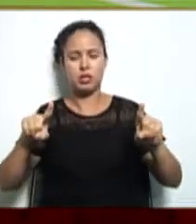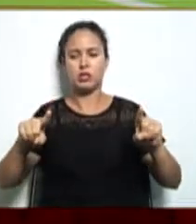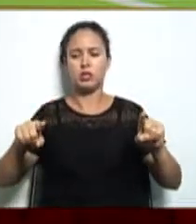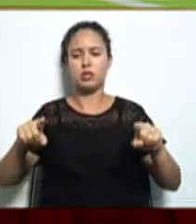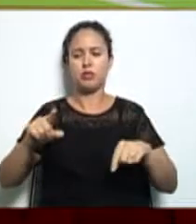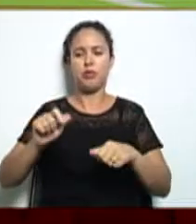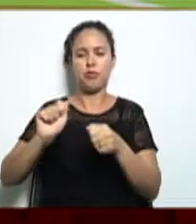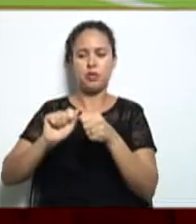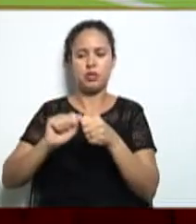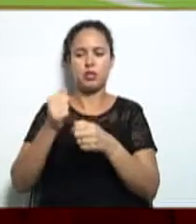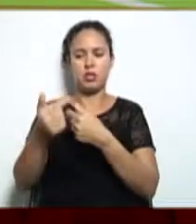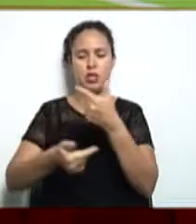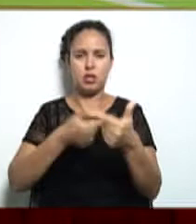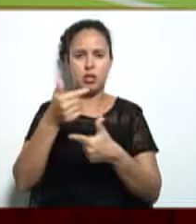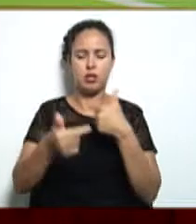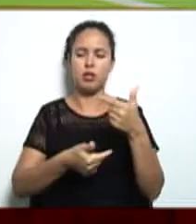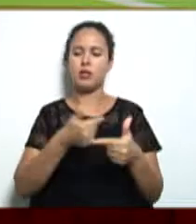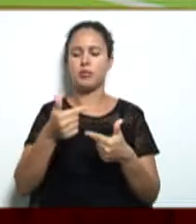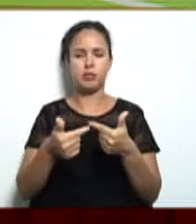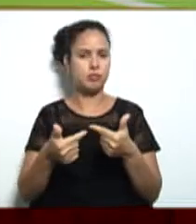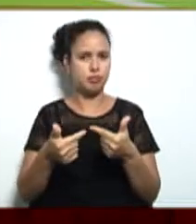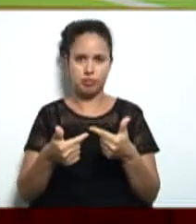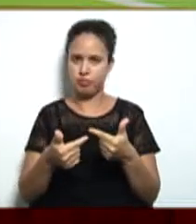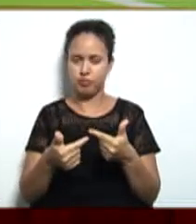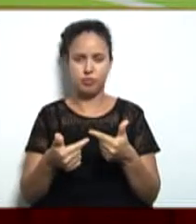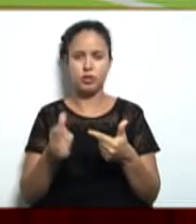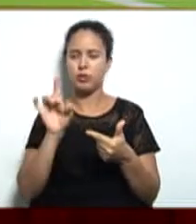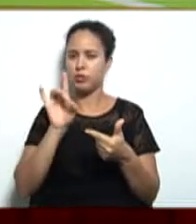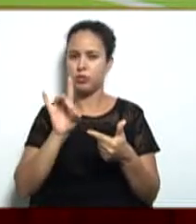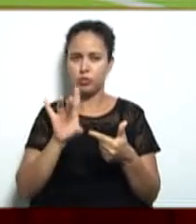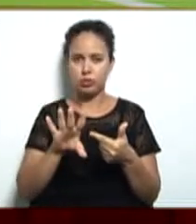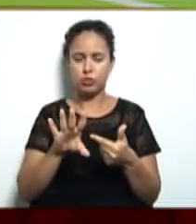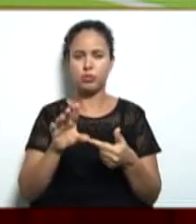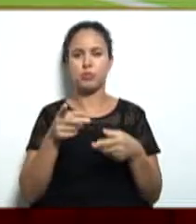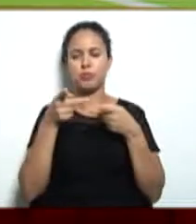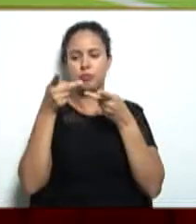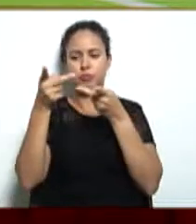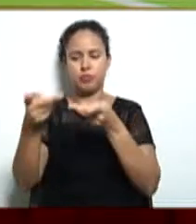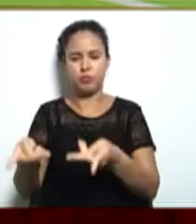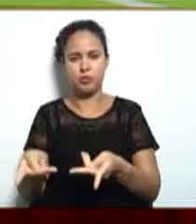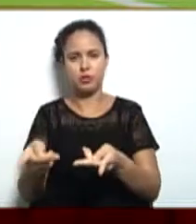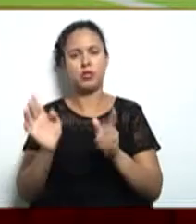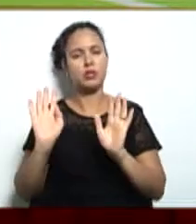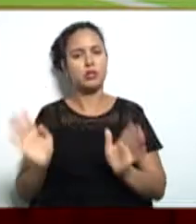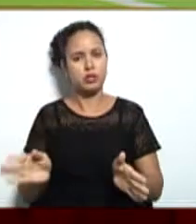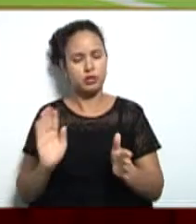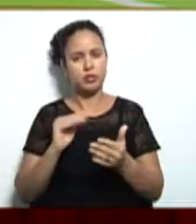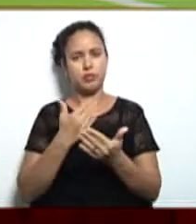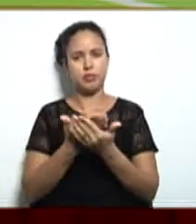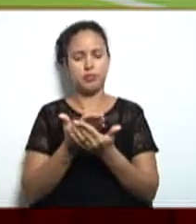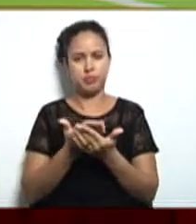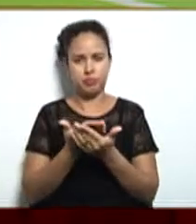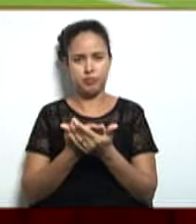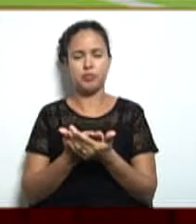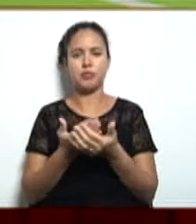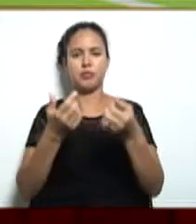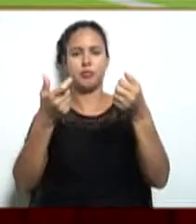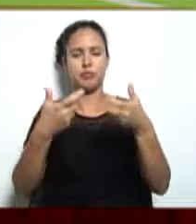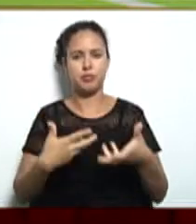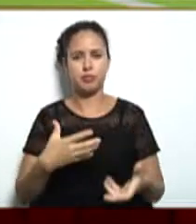pratica nenhuma das ações da visita. Então, se você vai visitar, igual nós vimos durante a nossa aula, né,